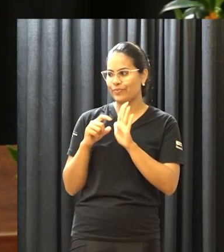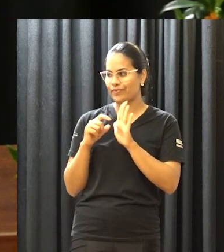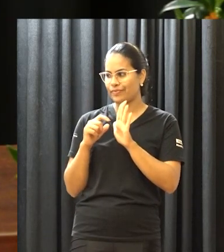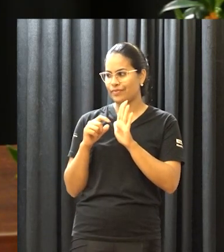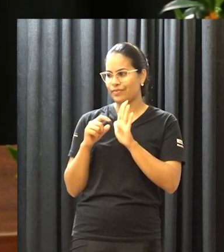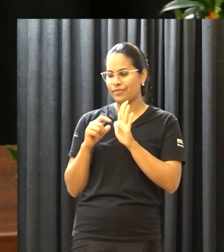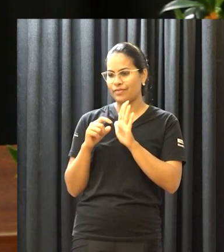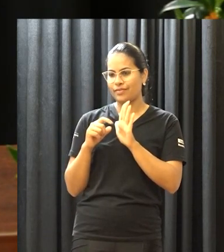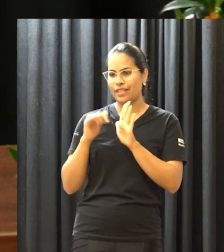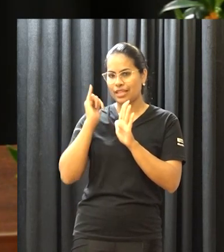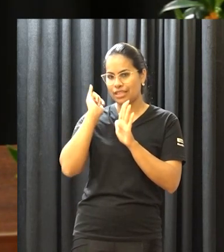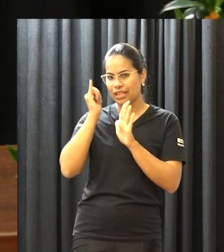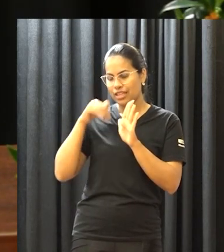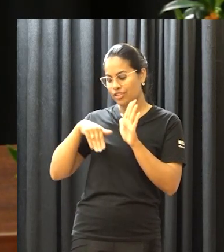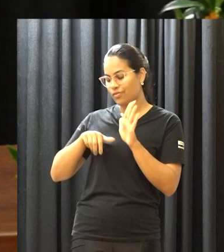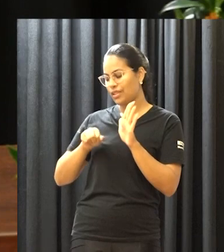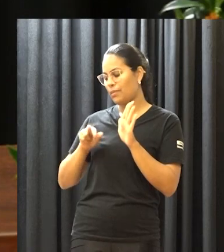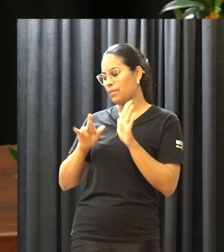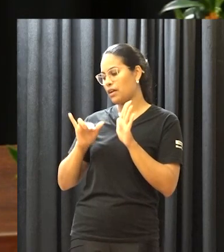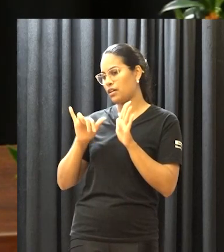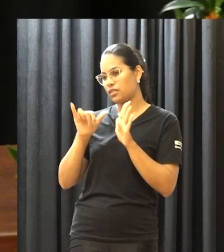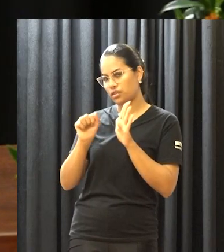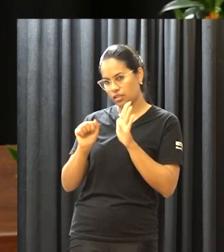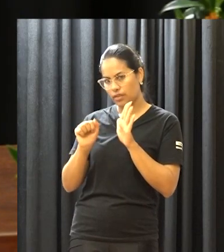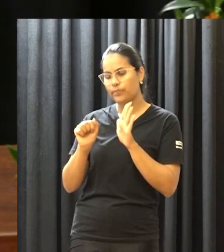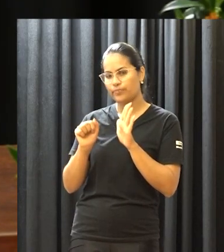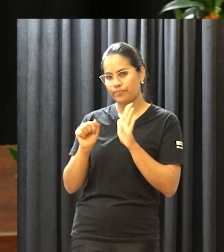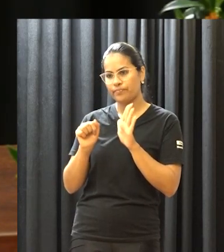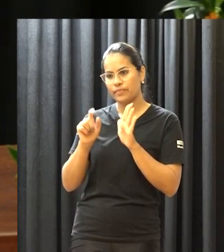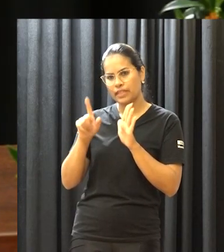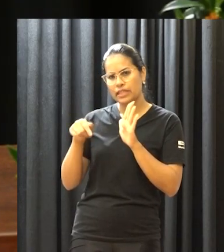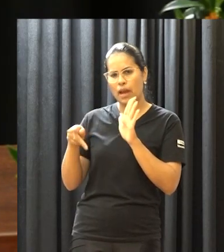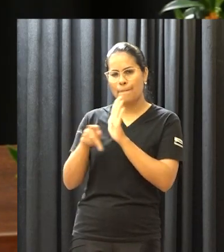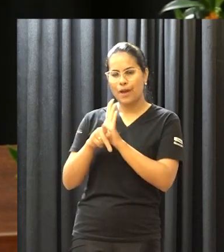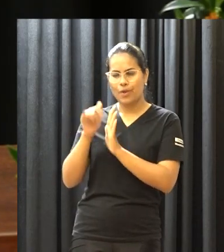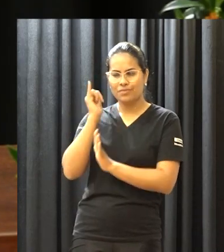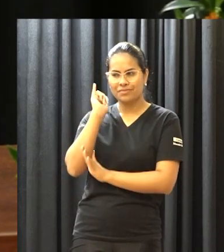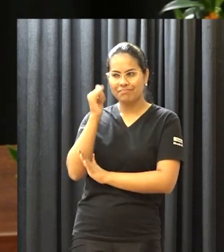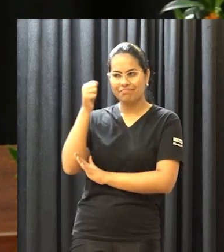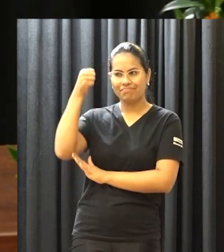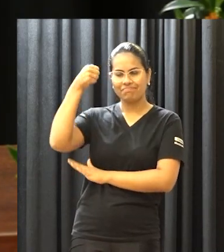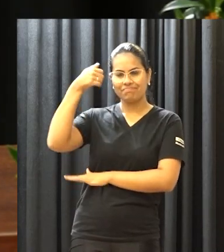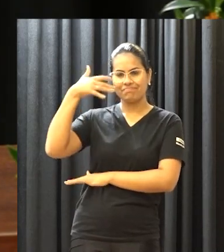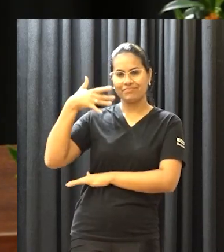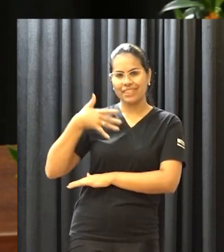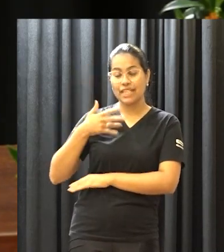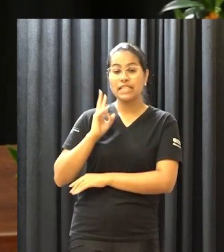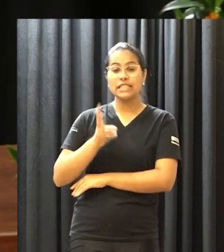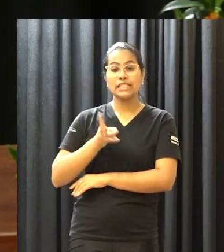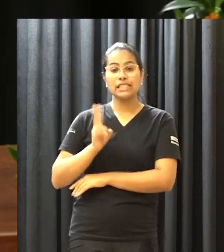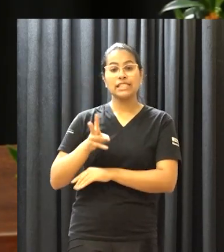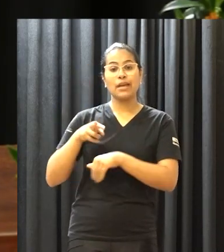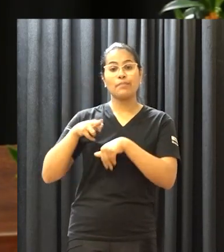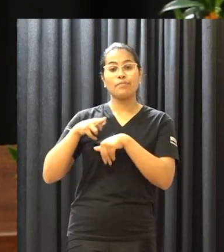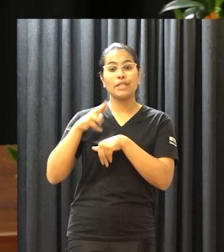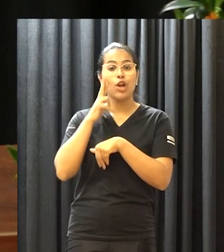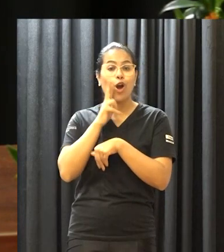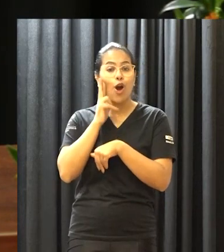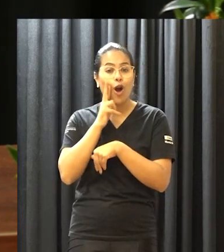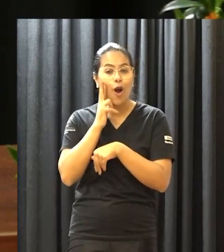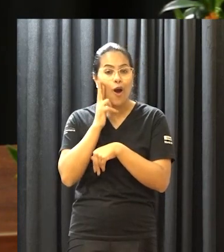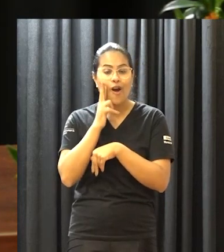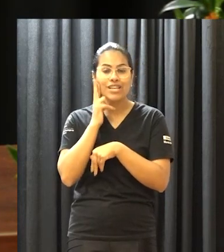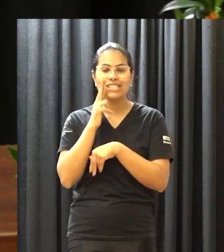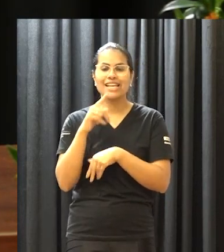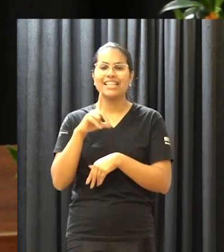da narrativa da Maria. Então, as palavras são dela. A gente está vendo uma página, sempre com esses tons de rosa. Como eu falei, aquela marca d'água